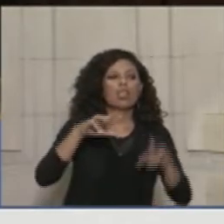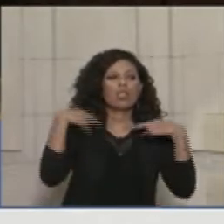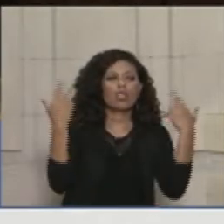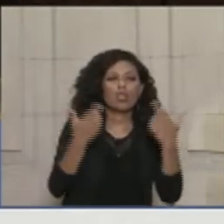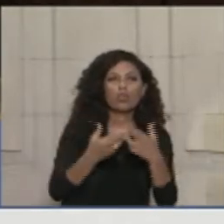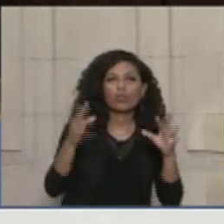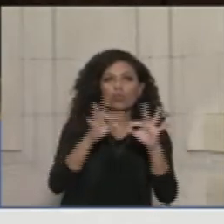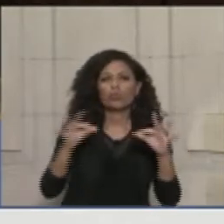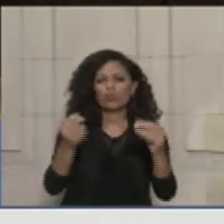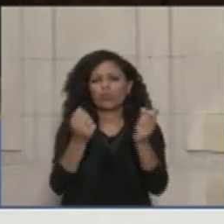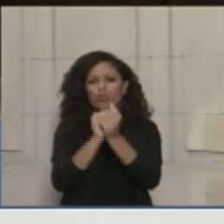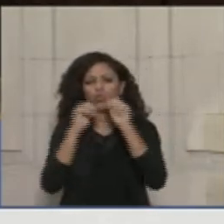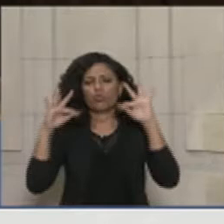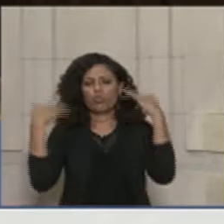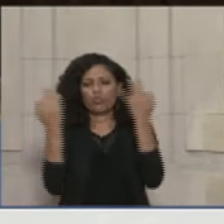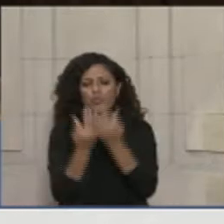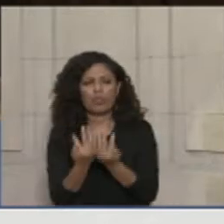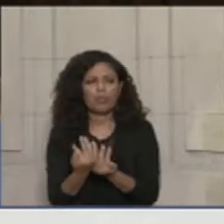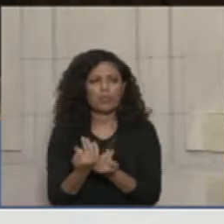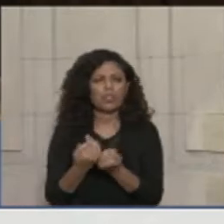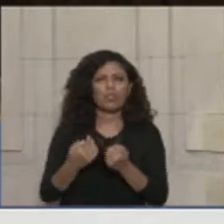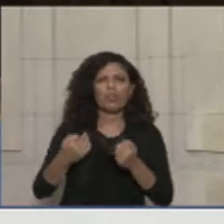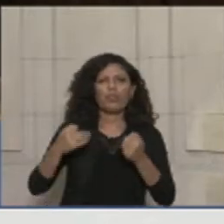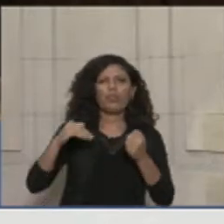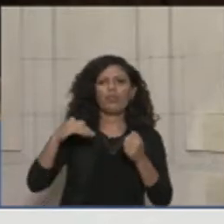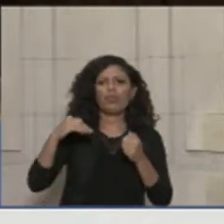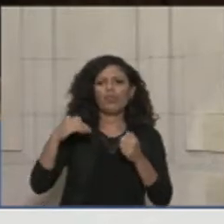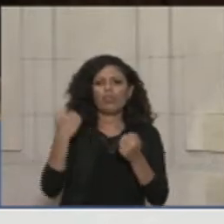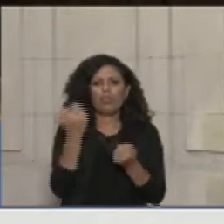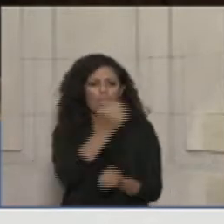e estudantes que se revoltaram com a morte de um